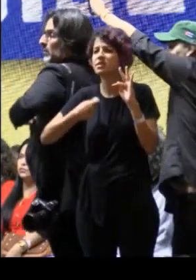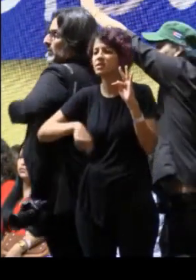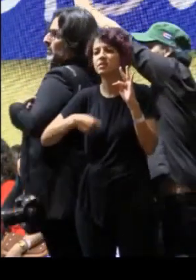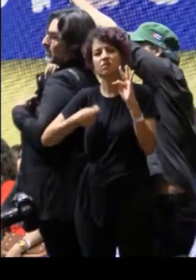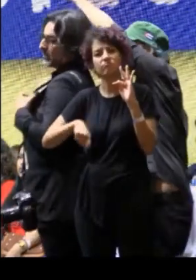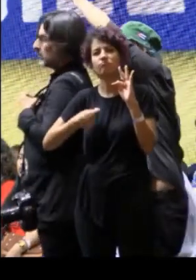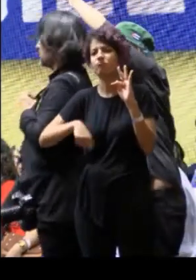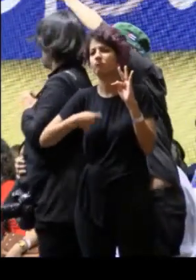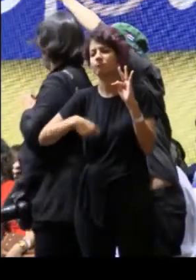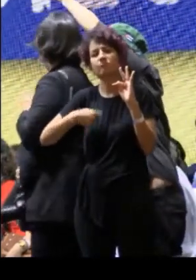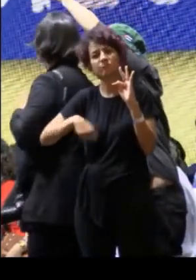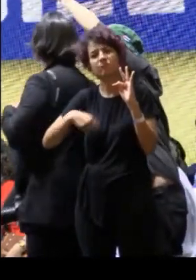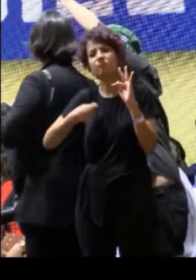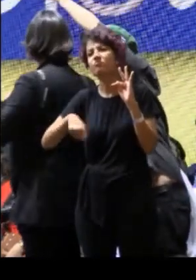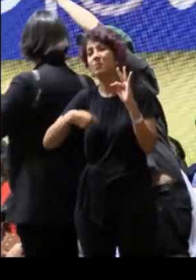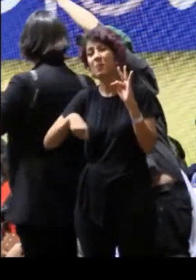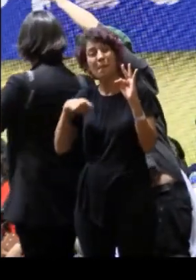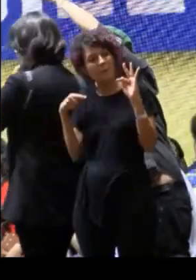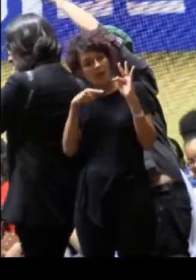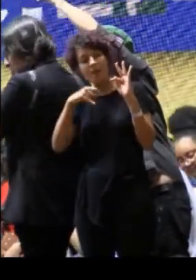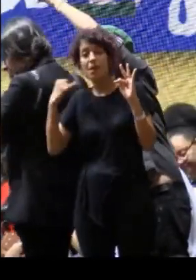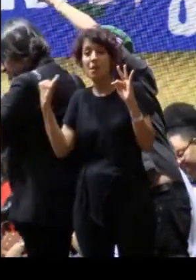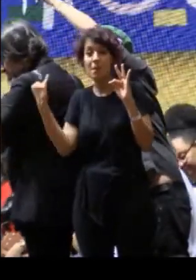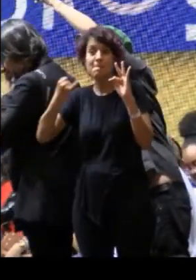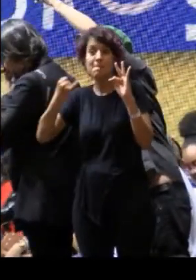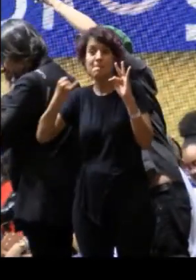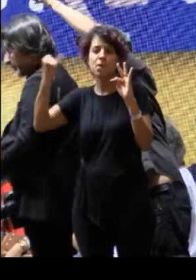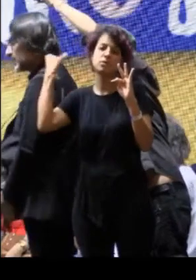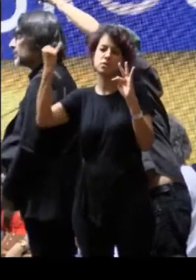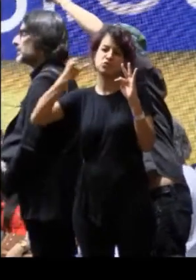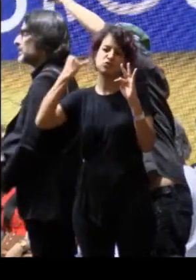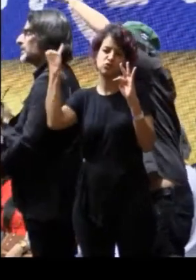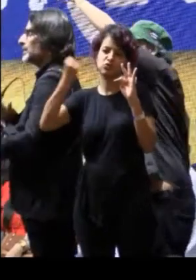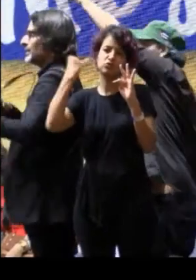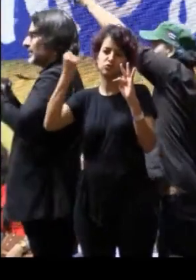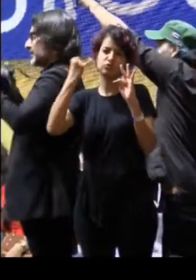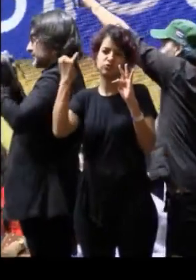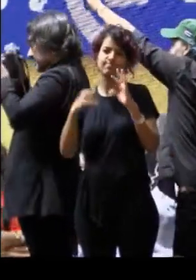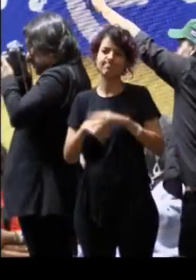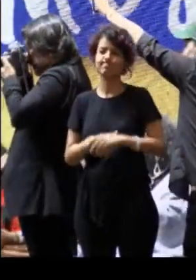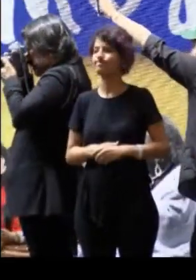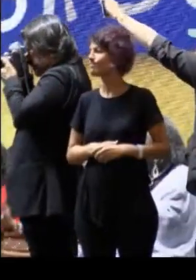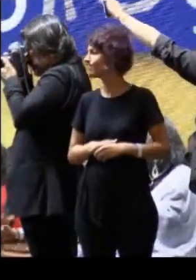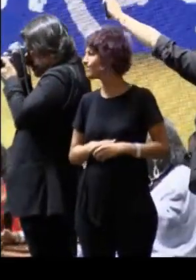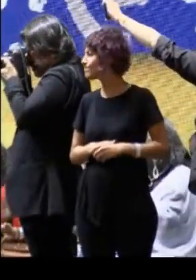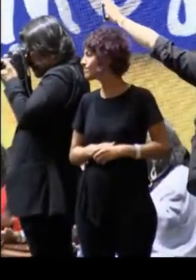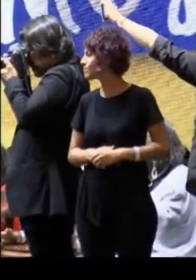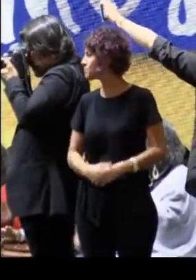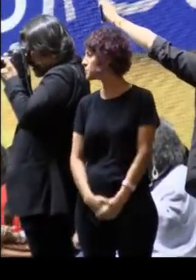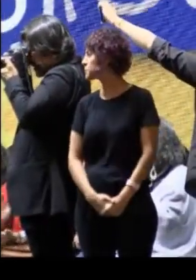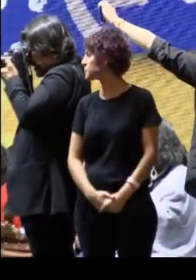necessário. Ele torna-se imprescindível ao povo brasileiro.